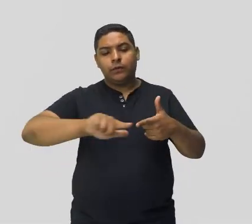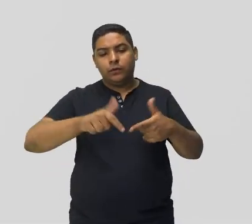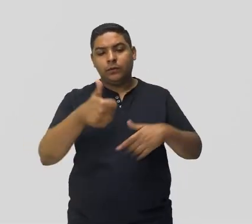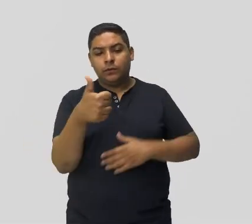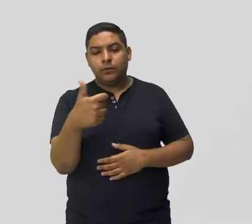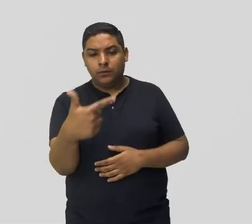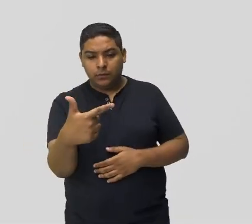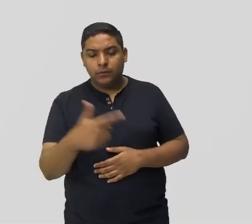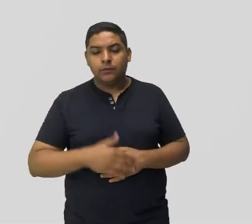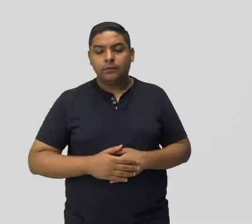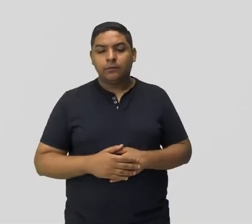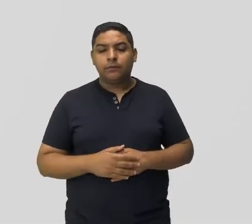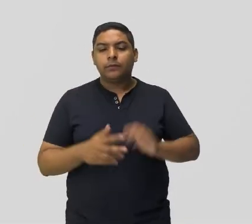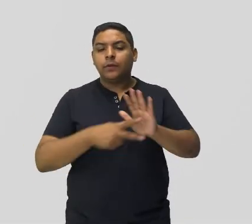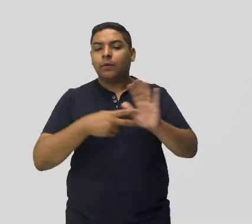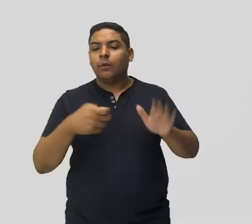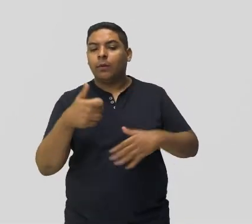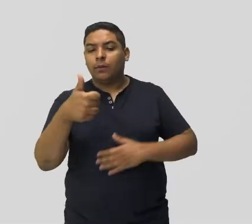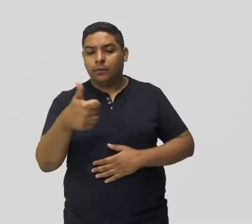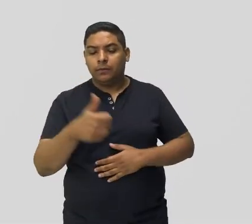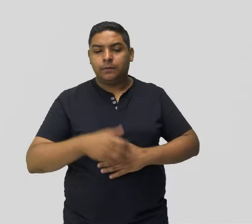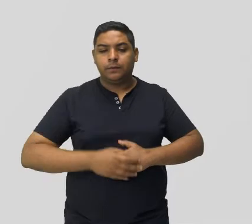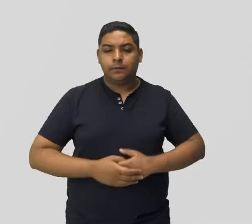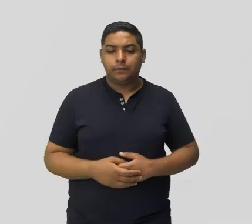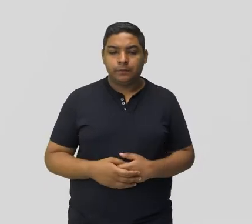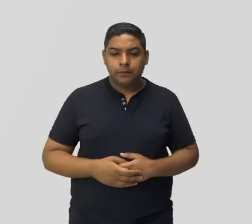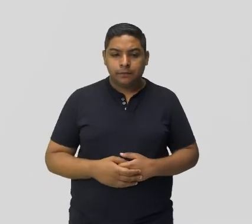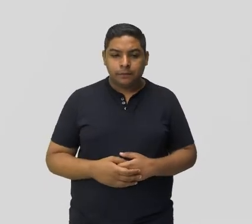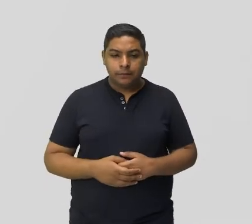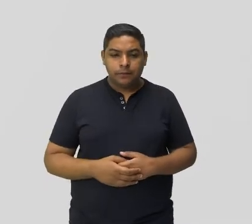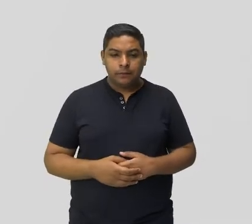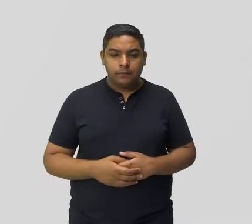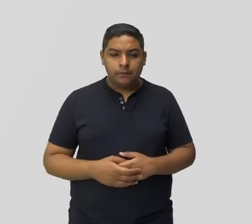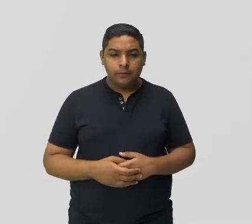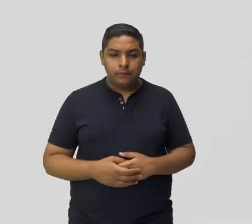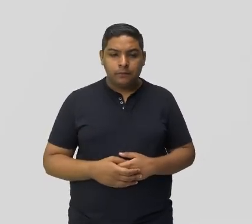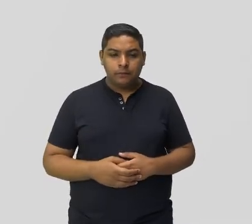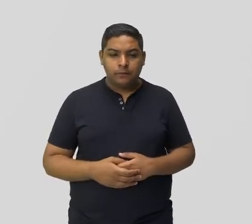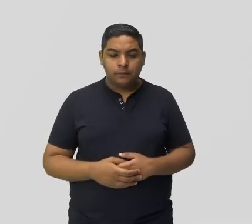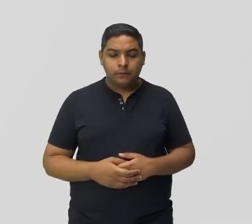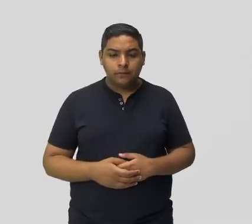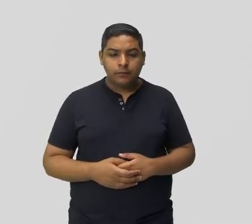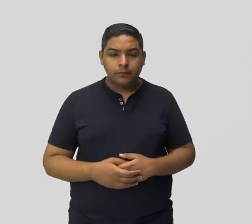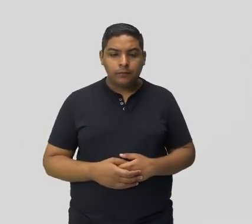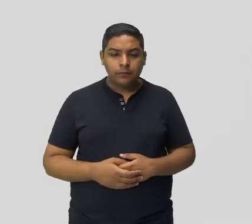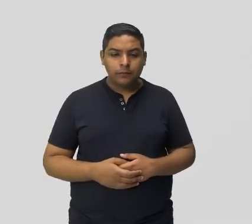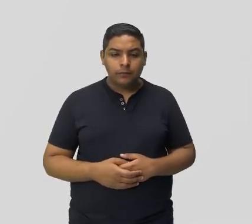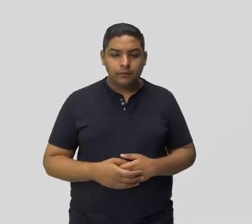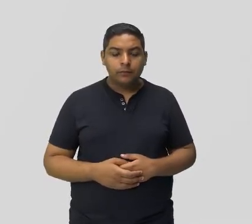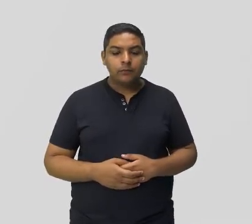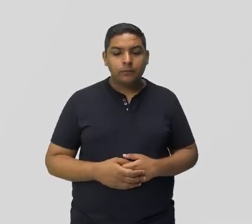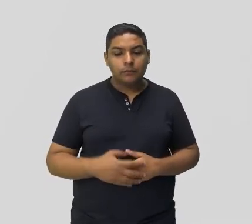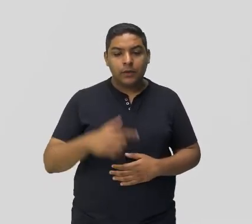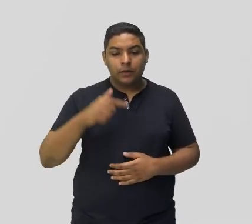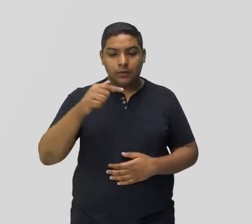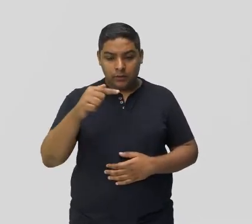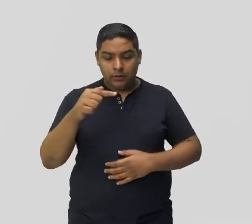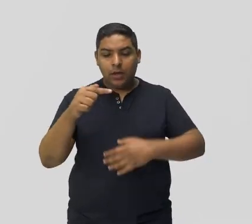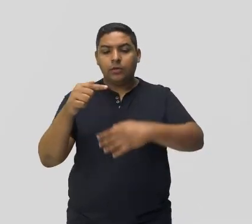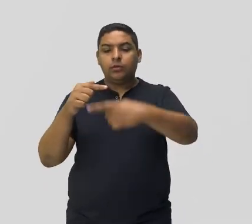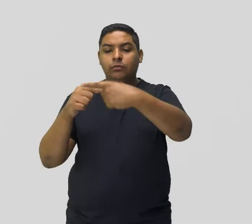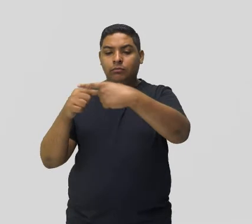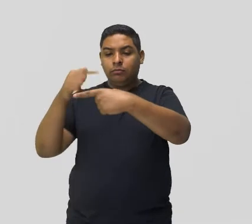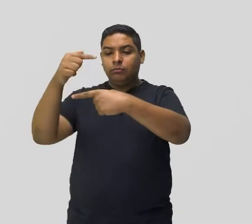1, 1. Pronto. Está aqui. Então, eu vou somar, olha, 4 mais 2 mais 1 vai dar 7. E eu repito